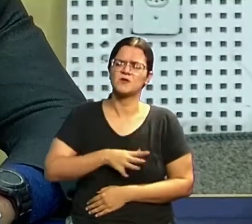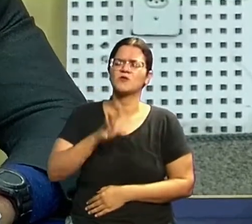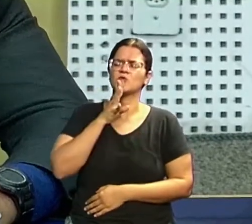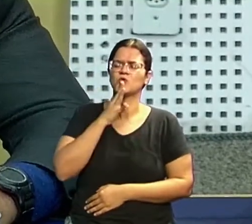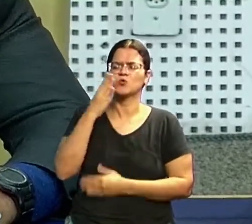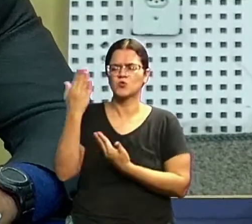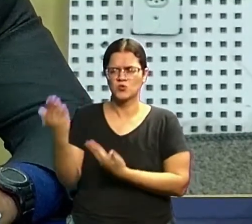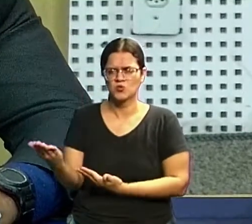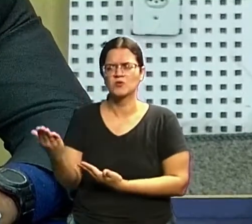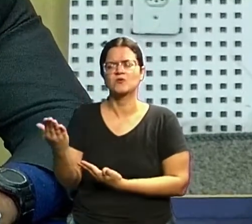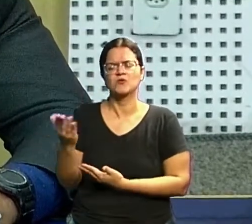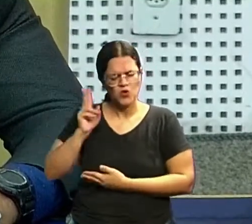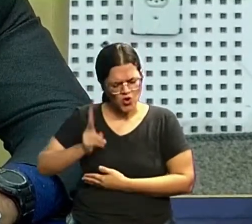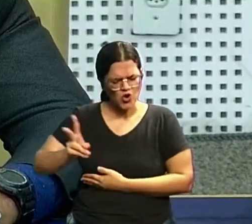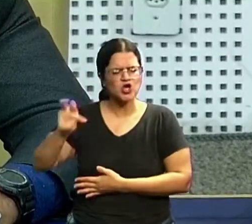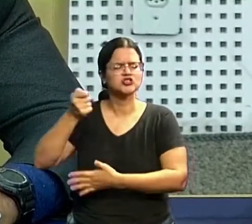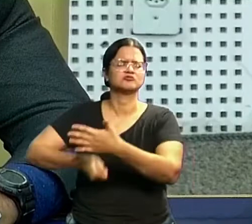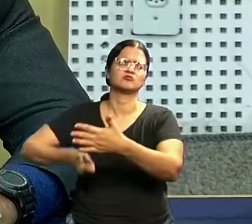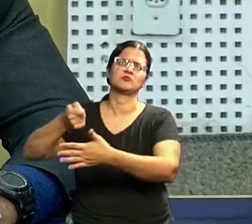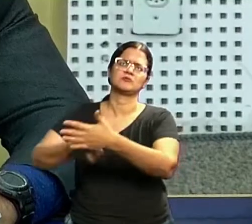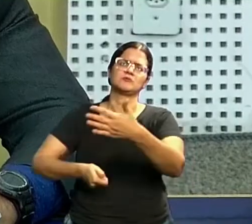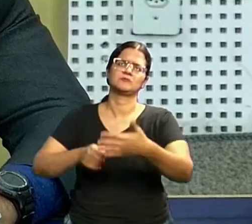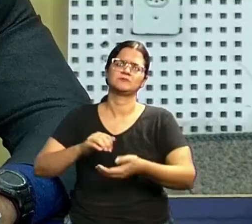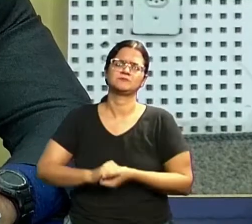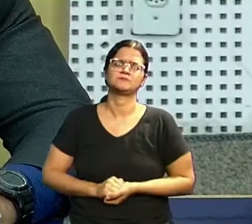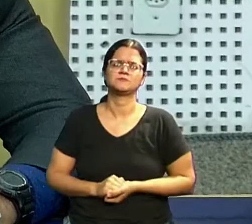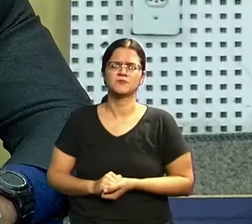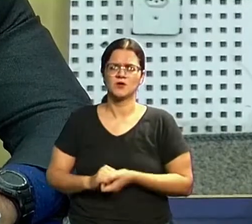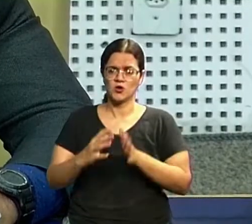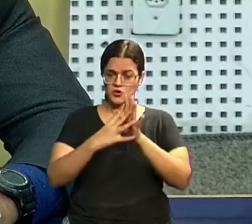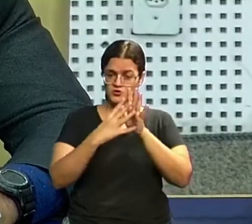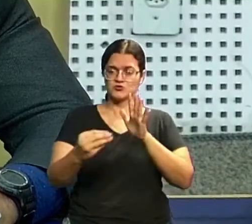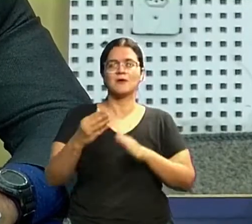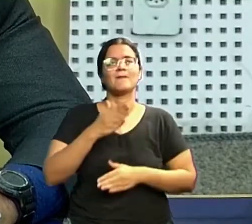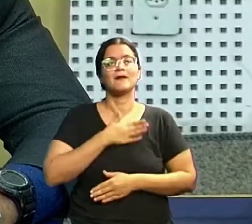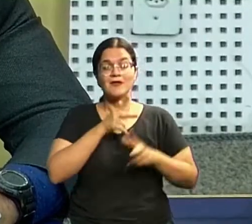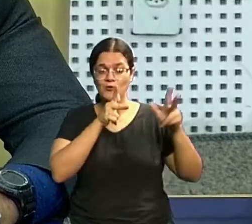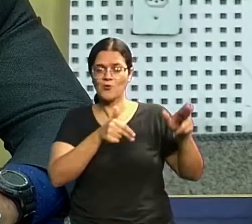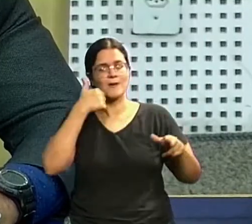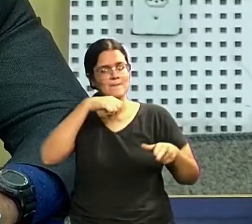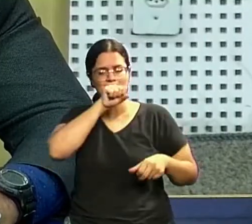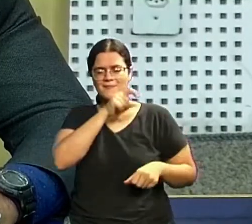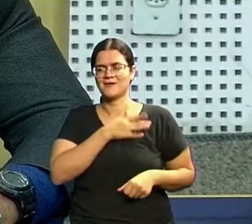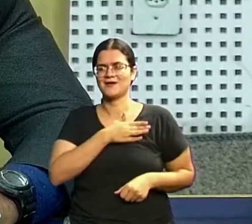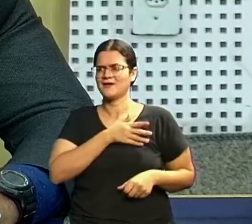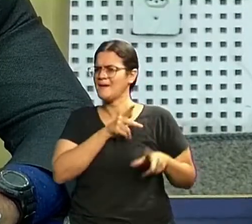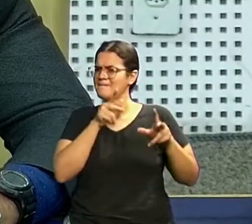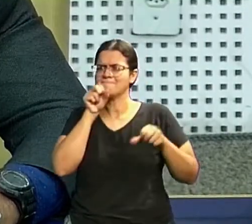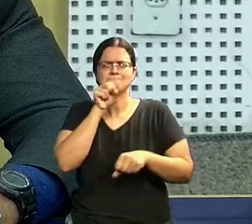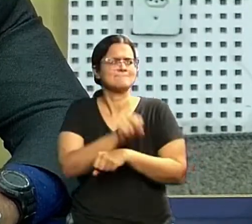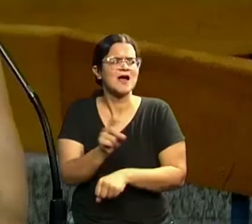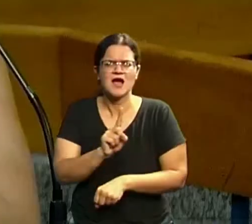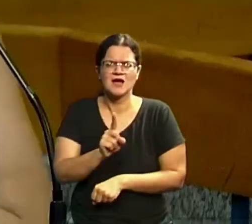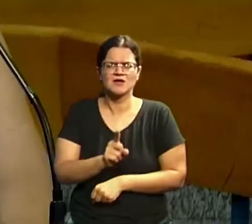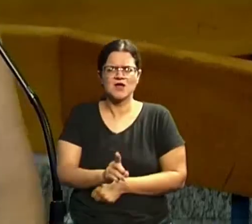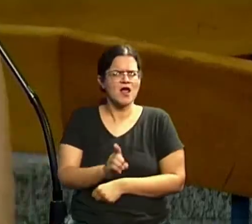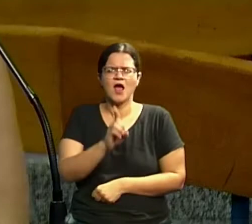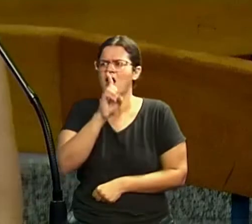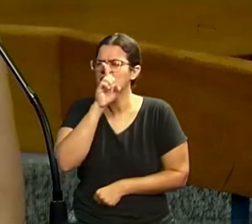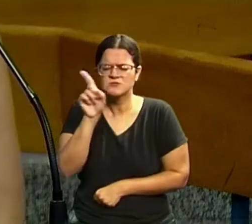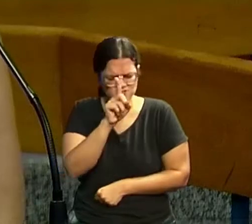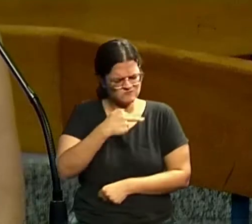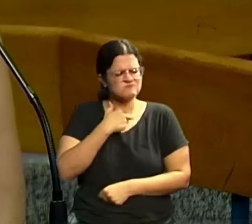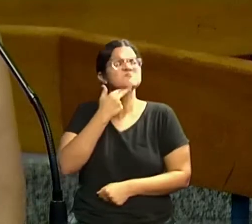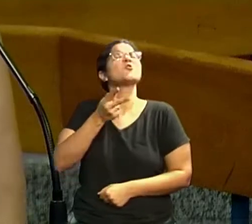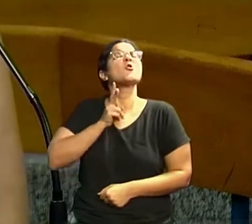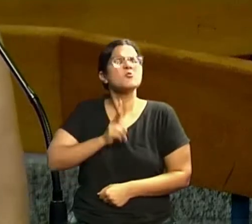imenso conhecê-la, e continue essa luta. Siga o exemplo da minha mãe, não parou, não calou, mesmo quando queria calar a voz